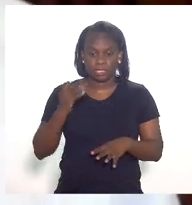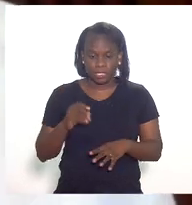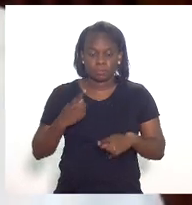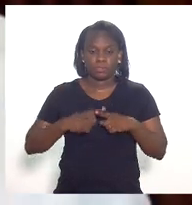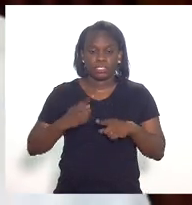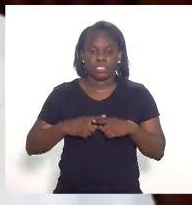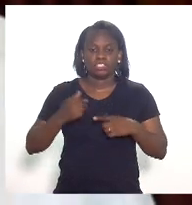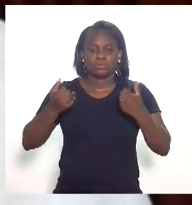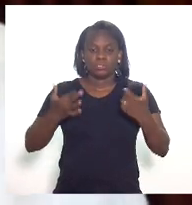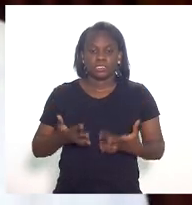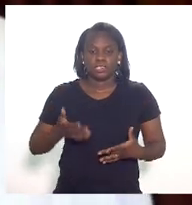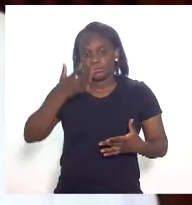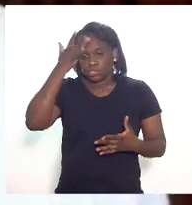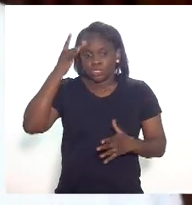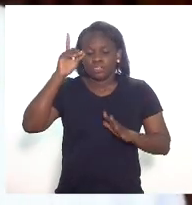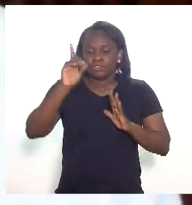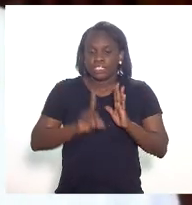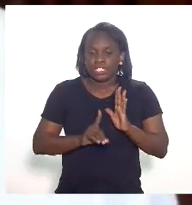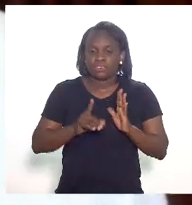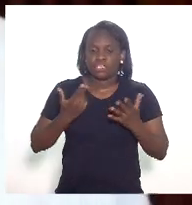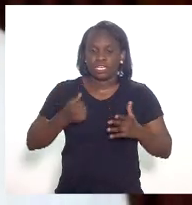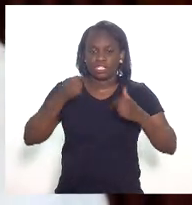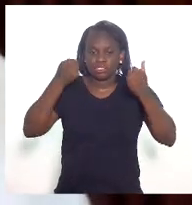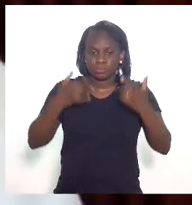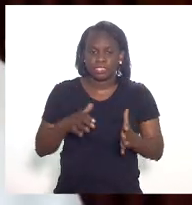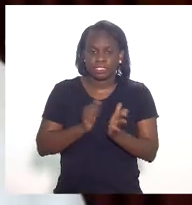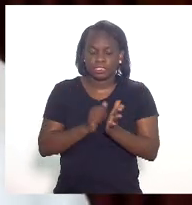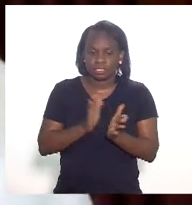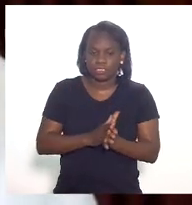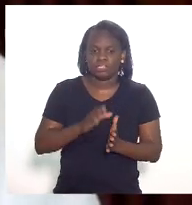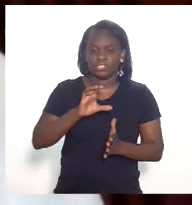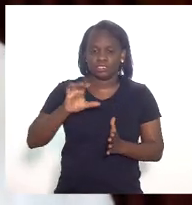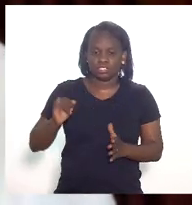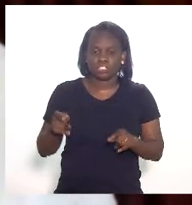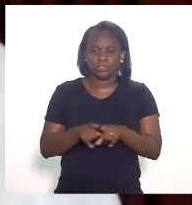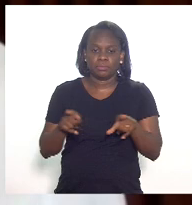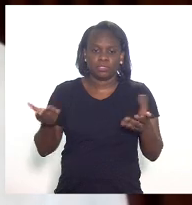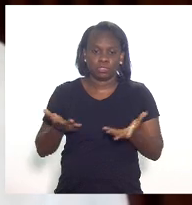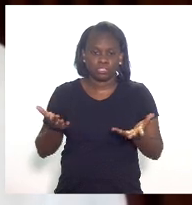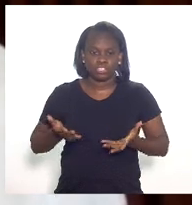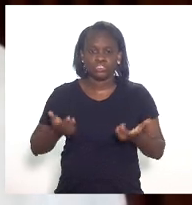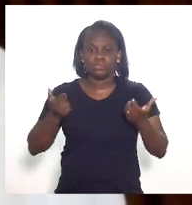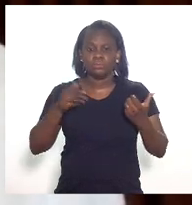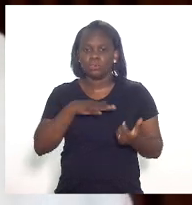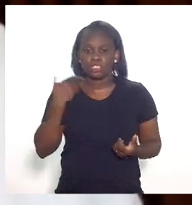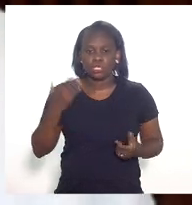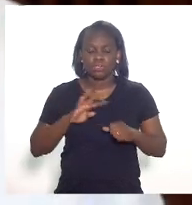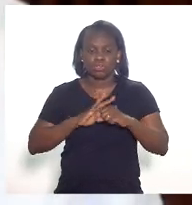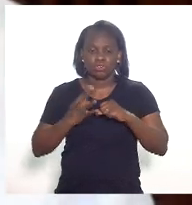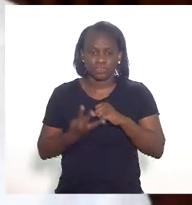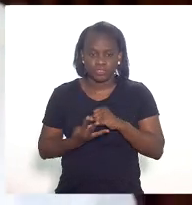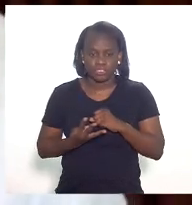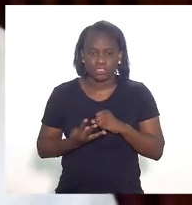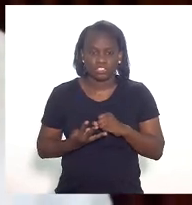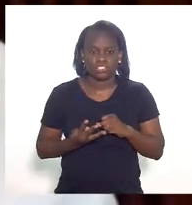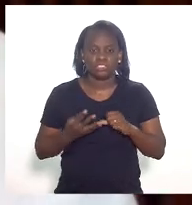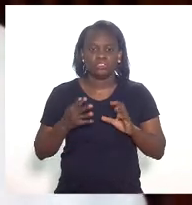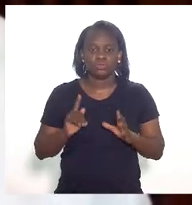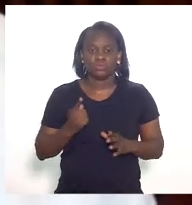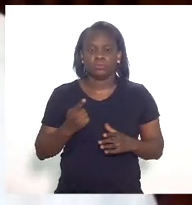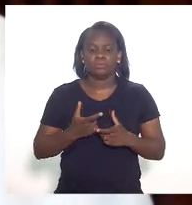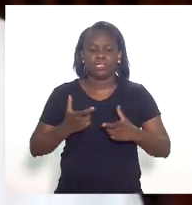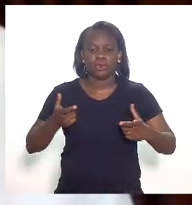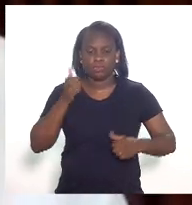nós estávamos falando sobre pessoa com deficiência. Eu queria fazer um registro na CCJ, vou fazer hoje também. Faleceu de Covid uma das